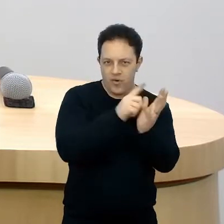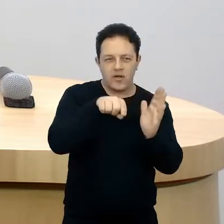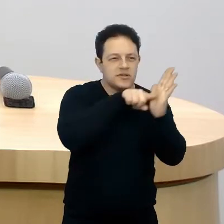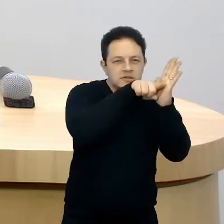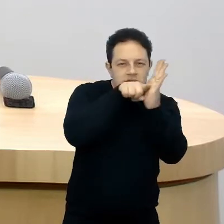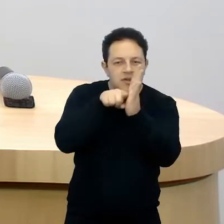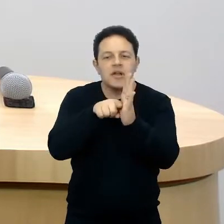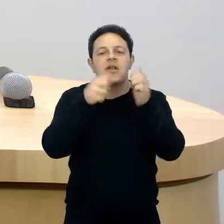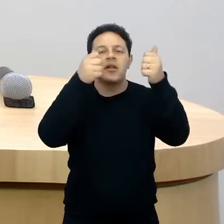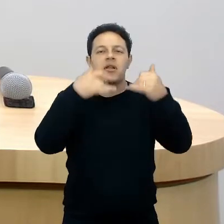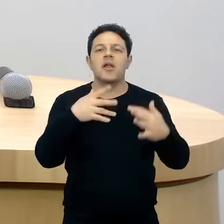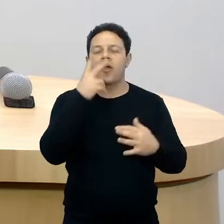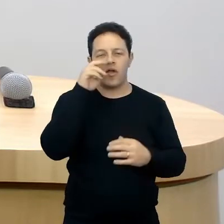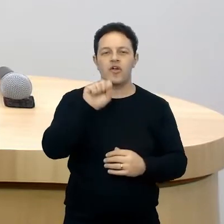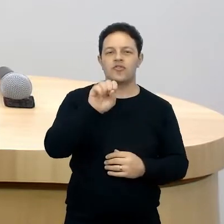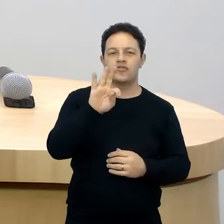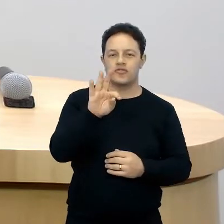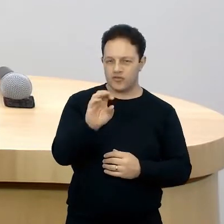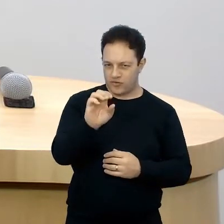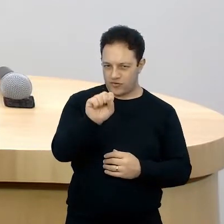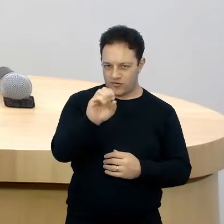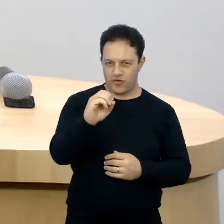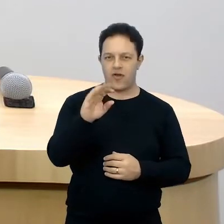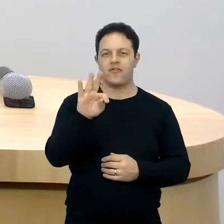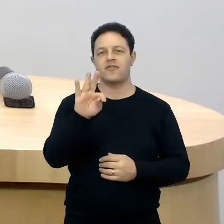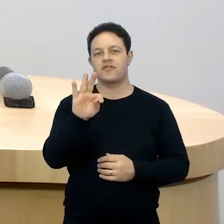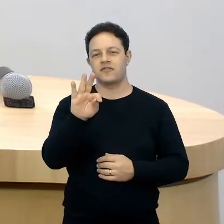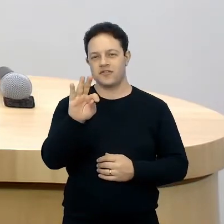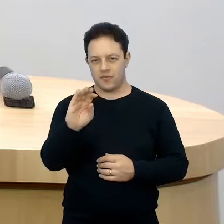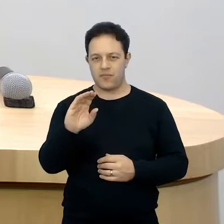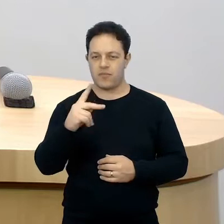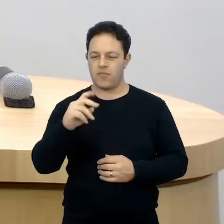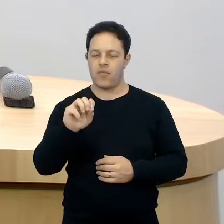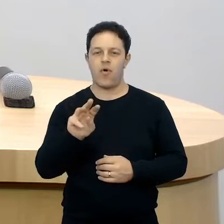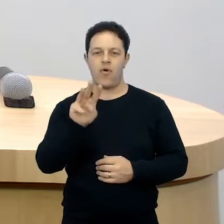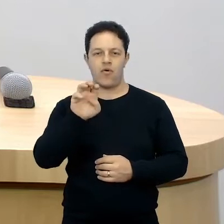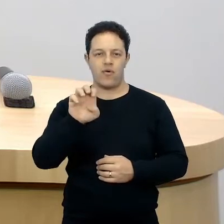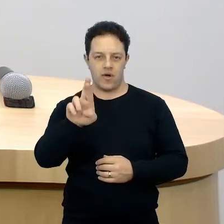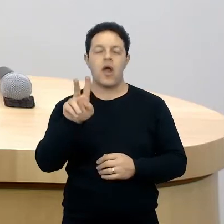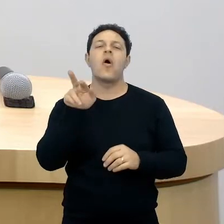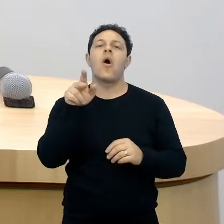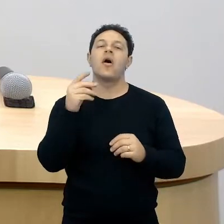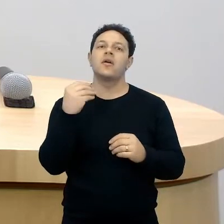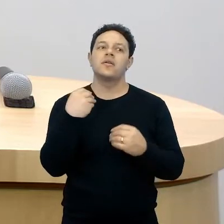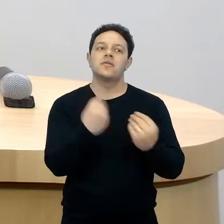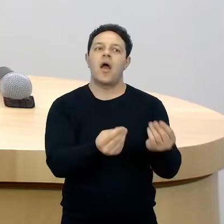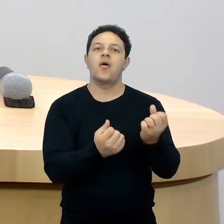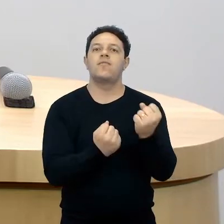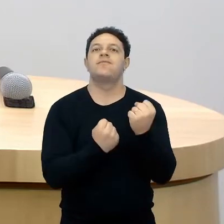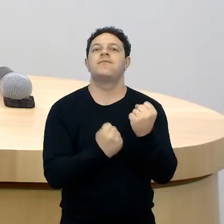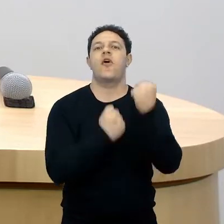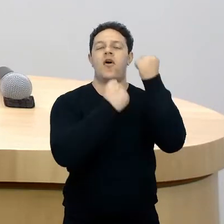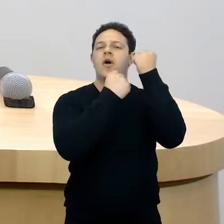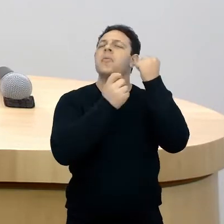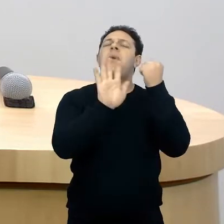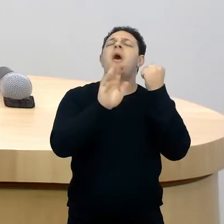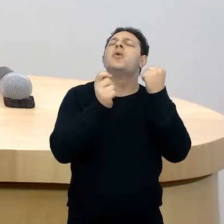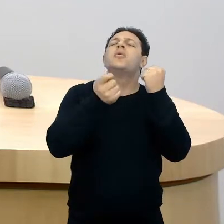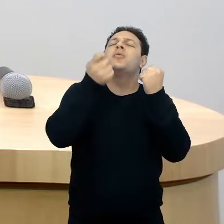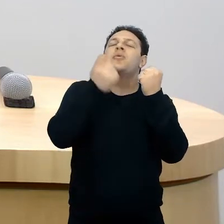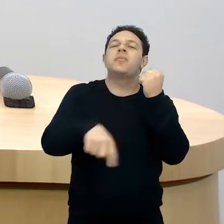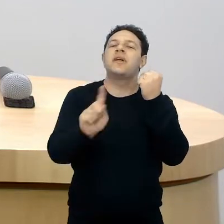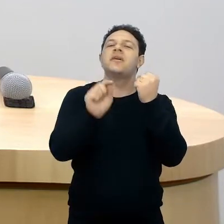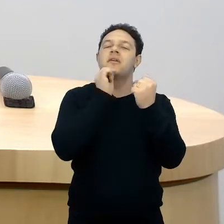de soft power, a capacidade de conseguir poder sem a utilização aí